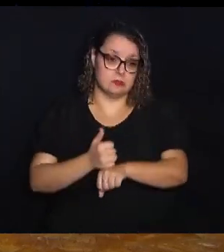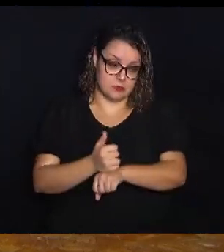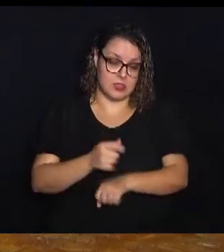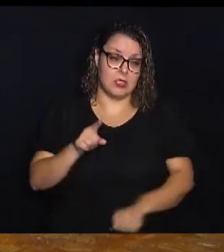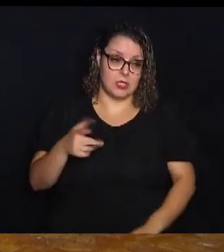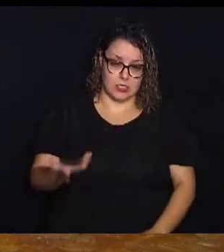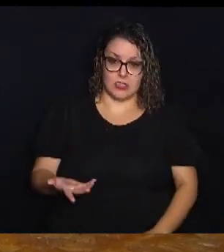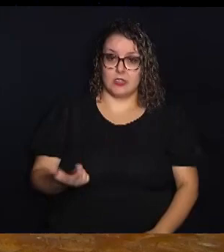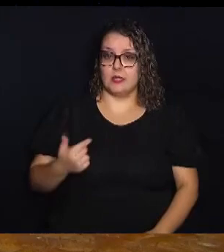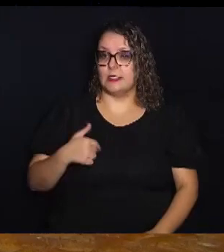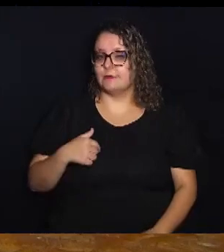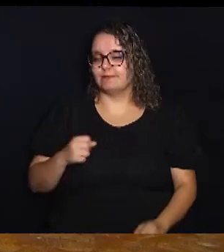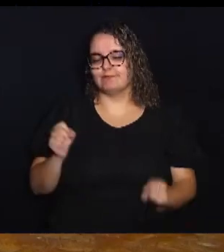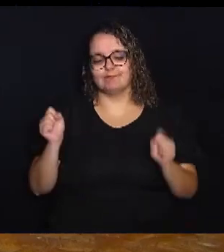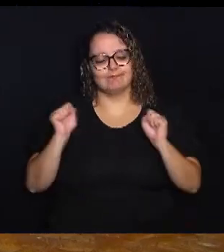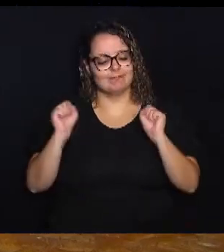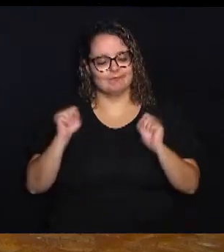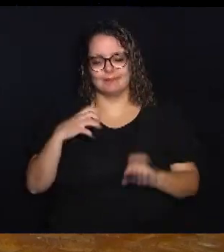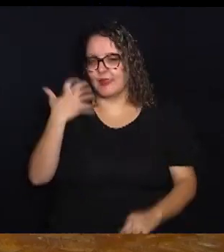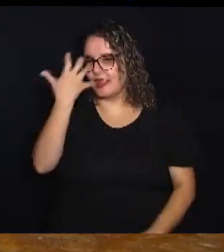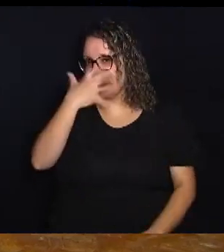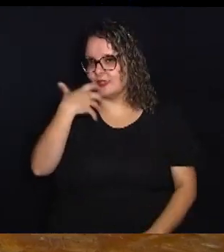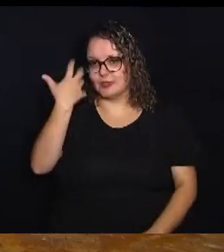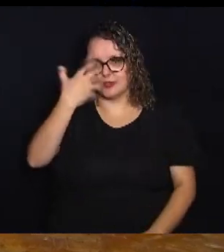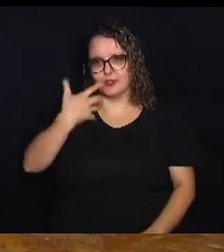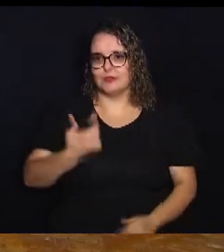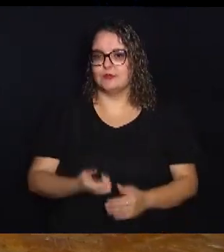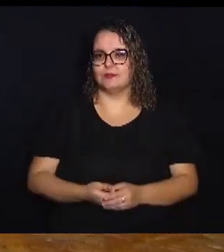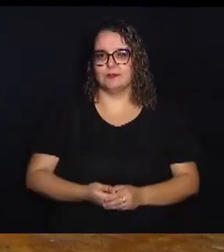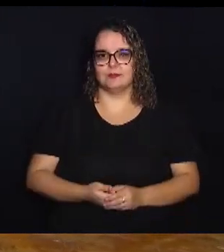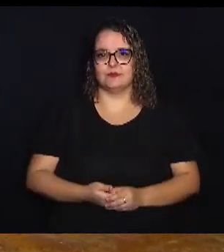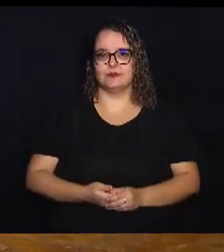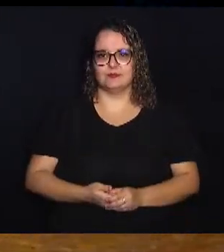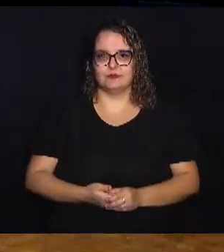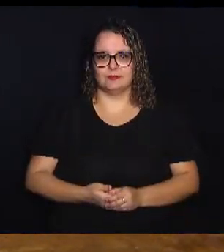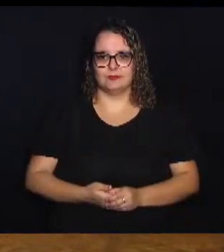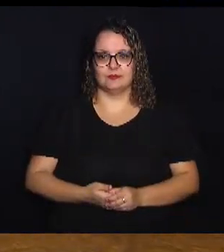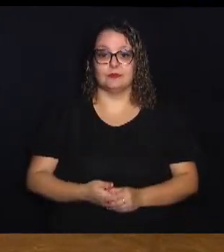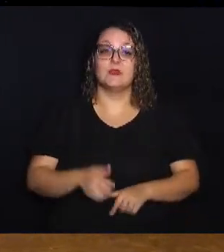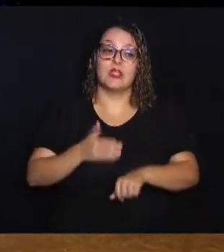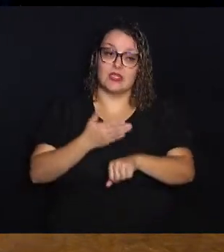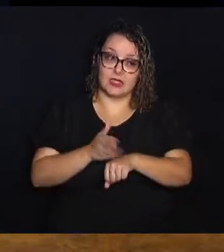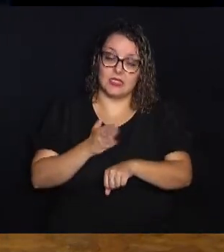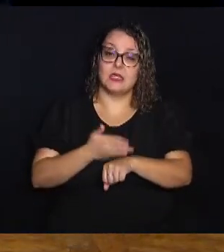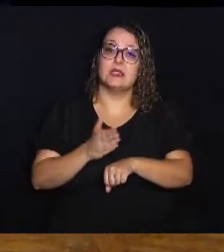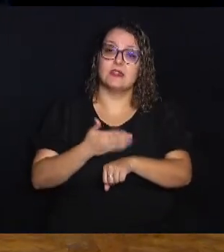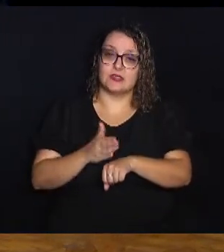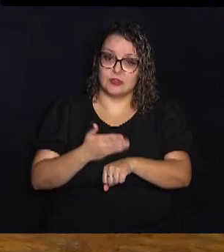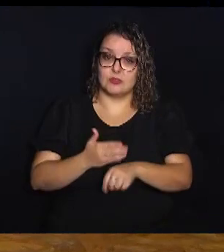nessa profissão, que é uma profissão assim que eu sou completamente apaixonada. E é